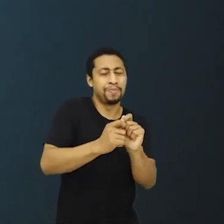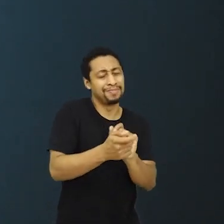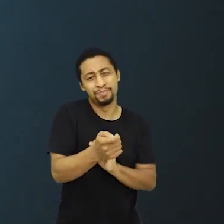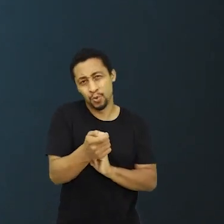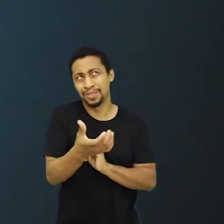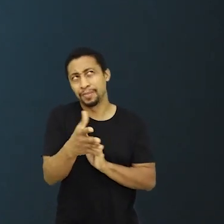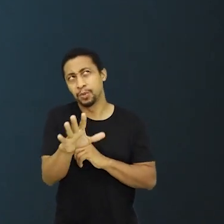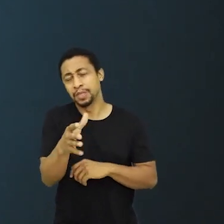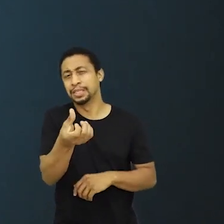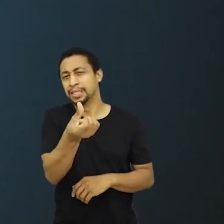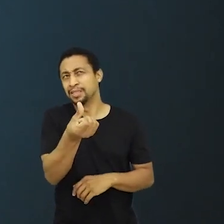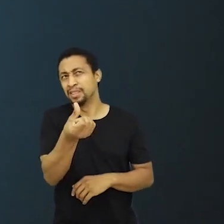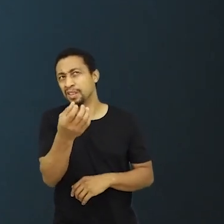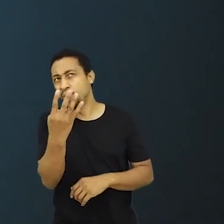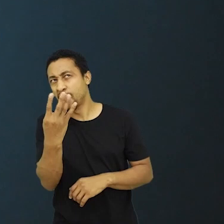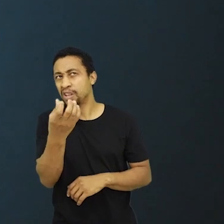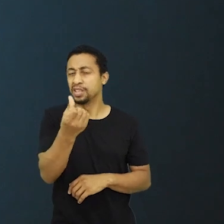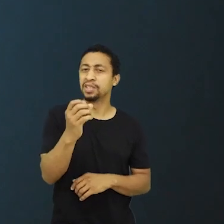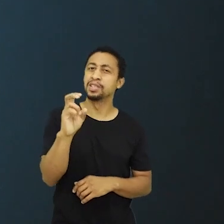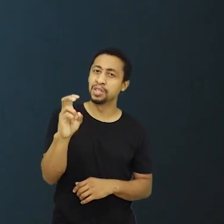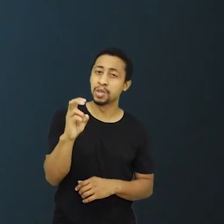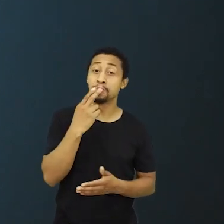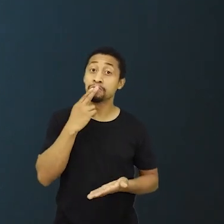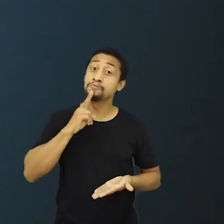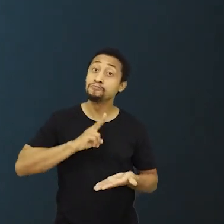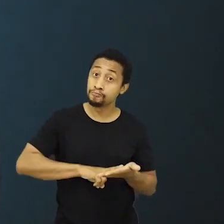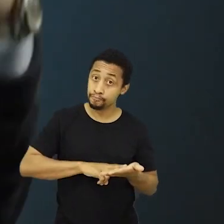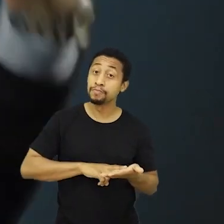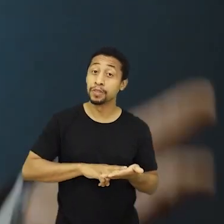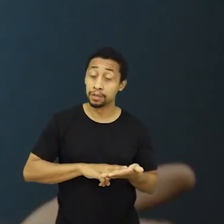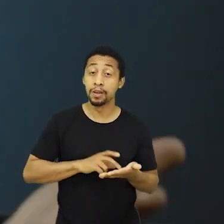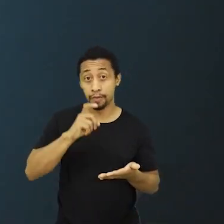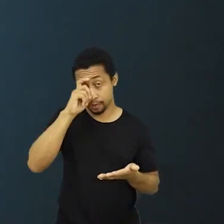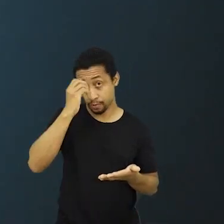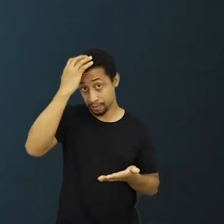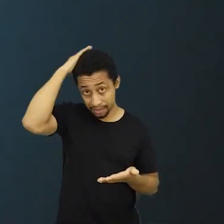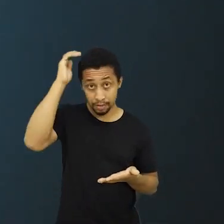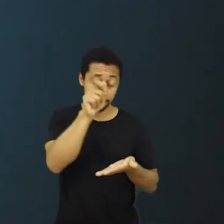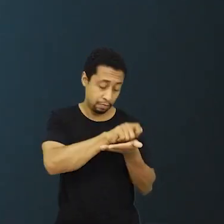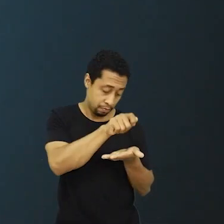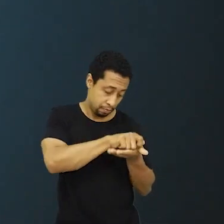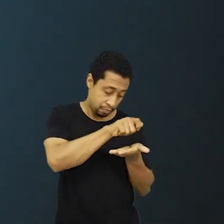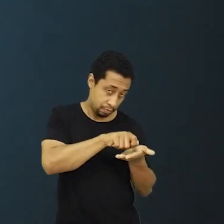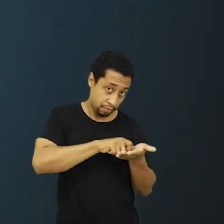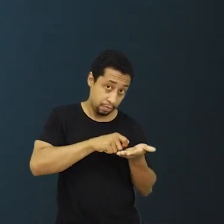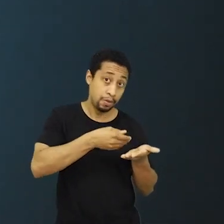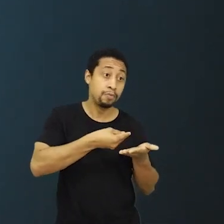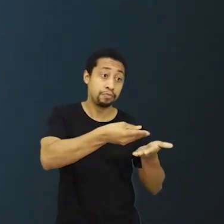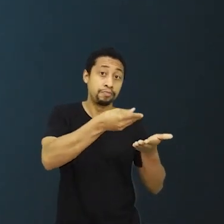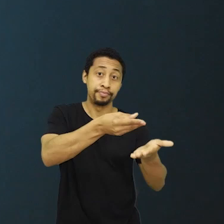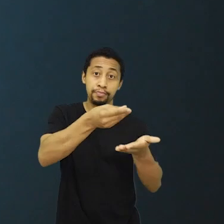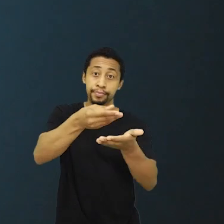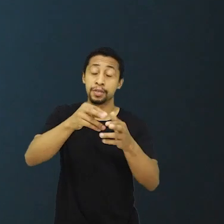64, 65 cartas que o Vladimir Herzog escreveu para diferentes pessoas. Essas cartas a